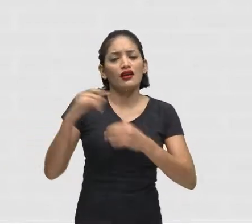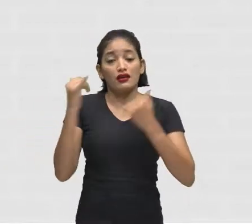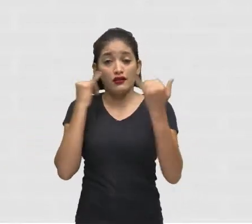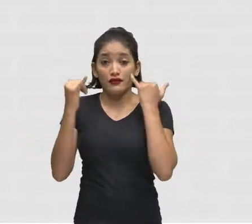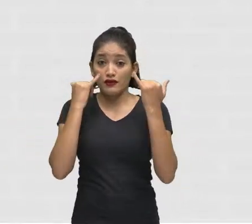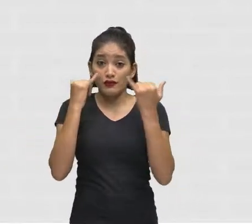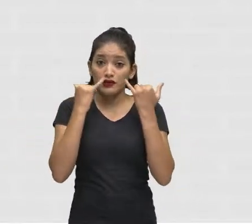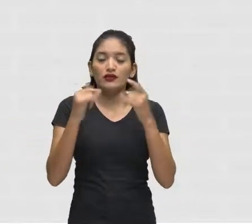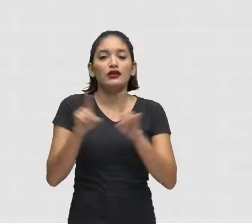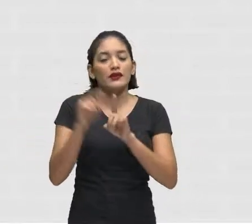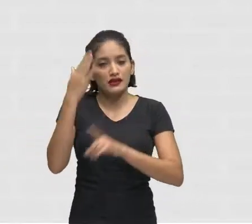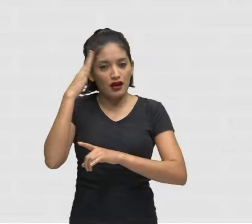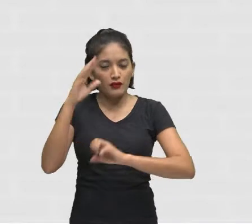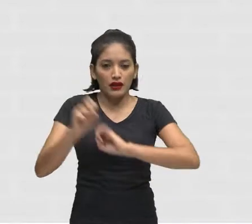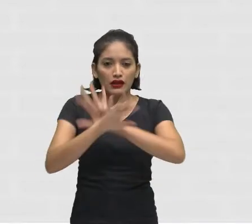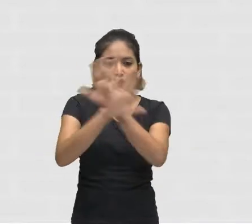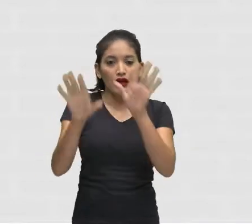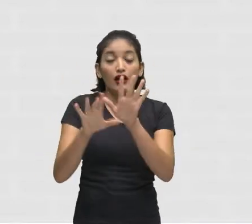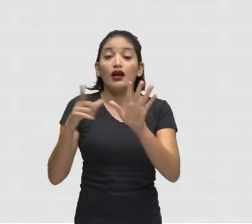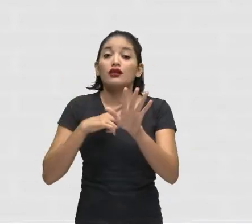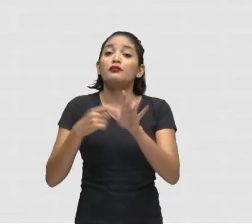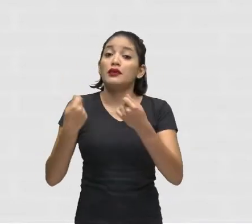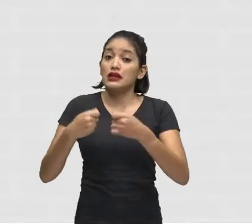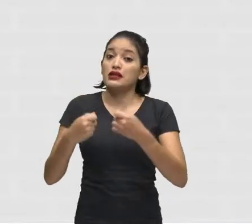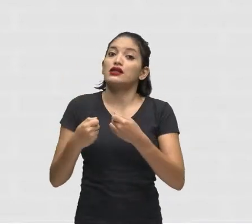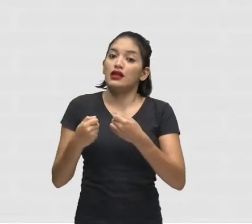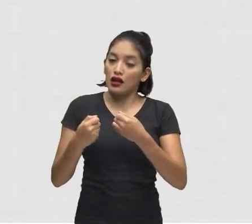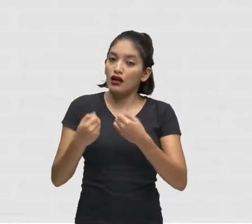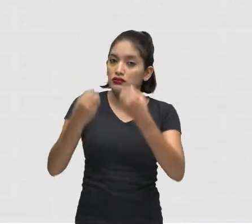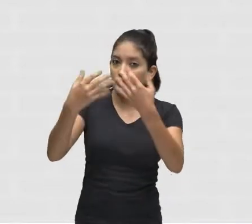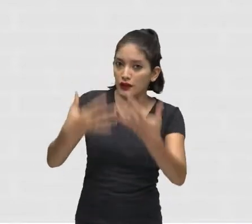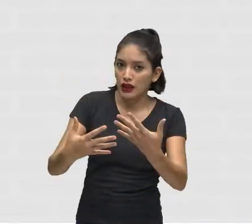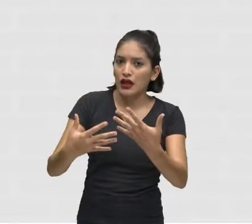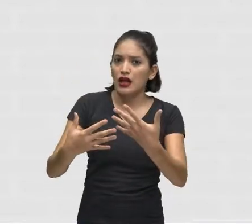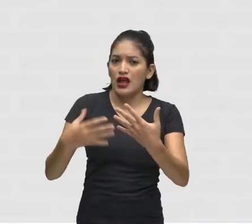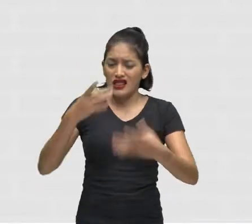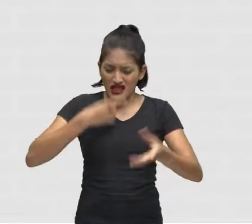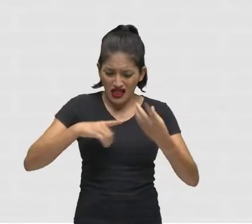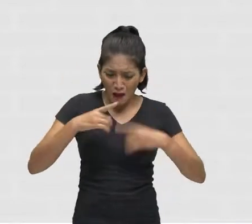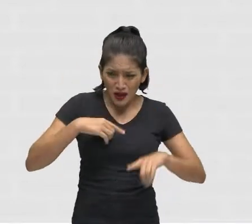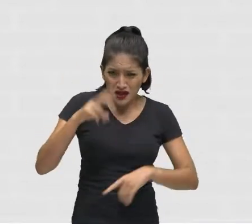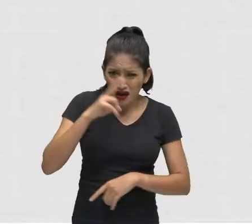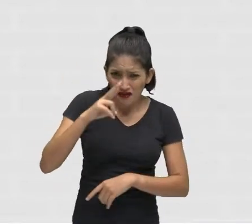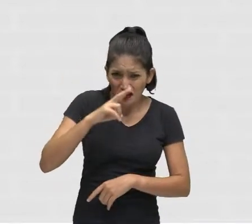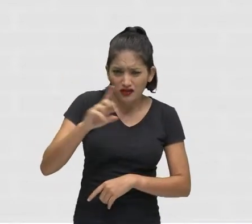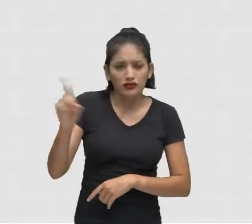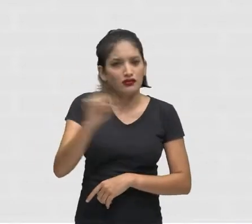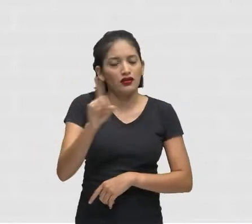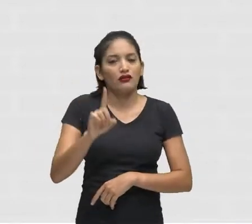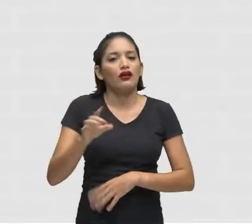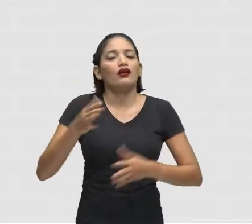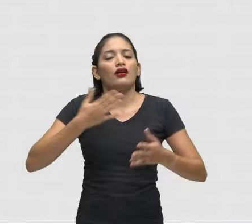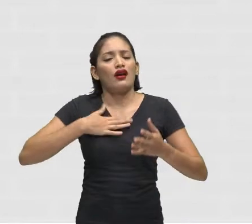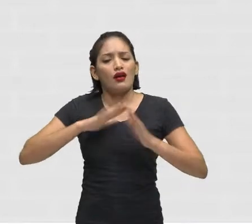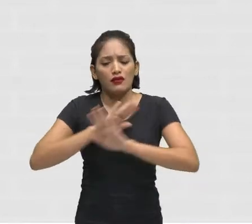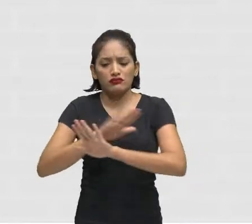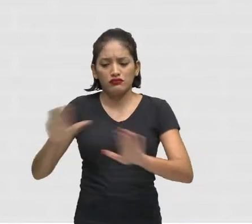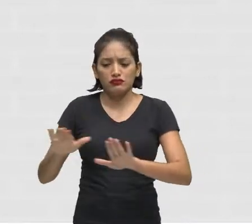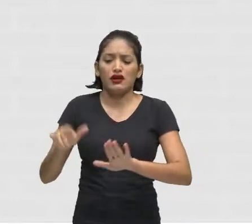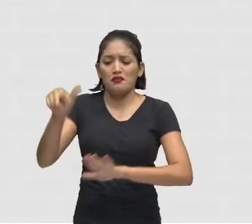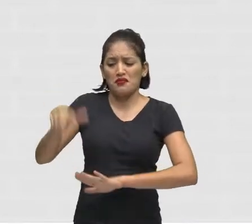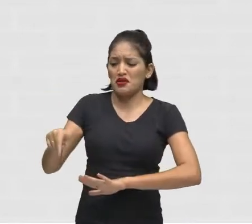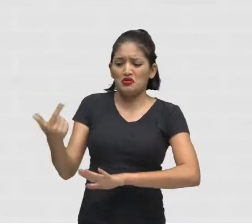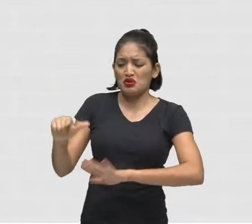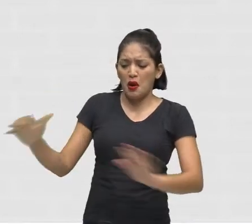mais informada, tem o dever de fomentar. Depressão não é frescura. Chega da gente dizer que aquela pessoa que não tem a